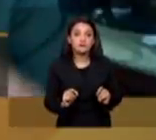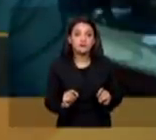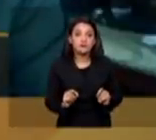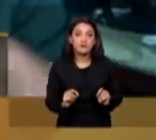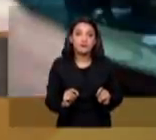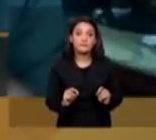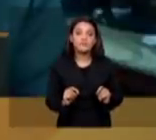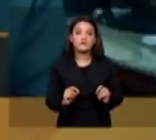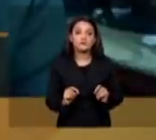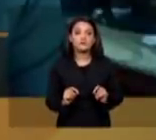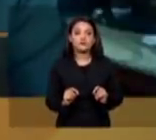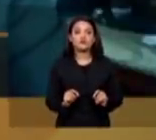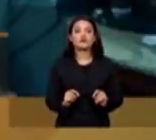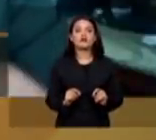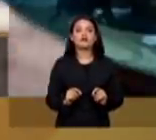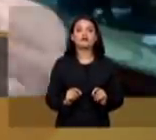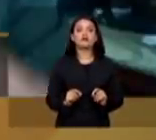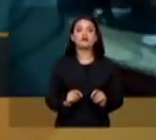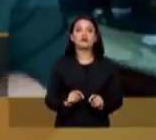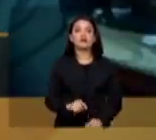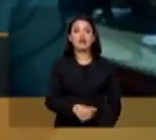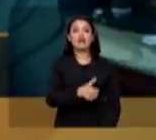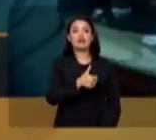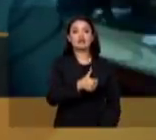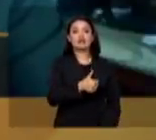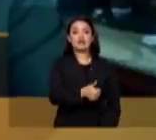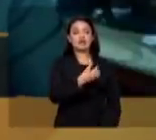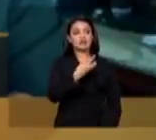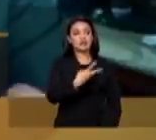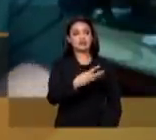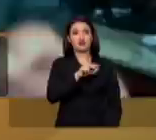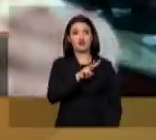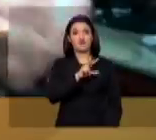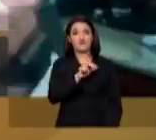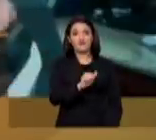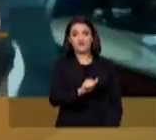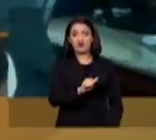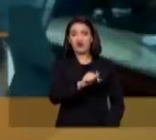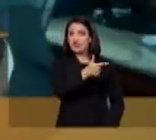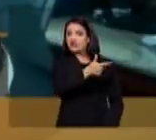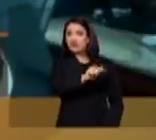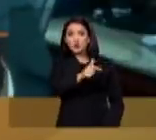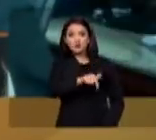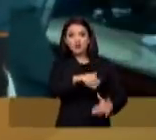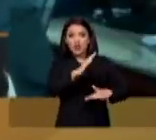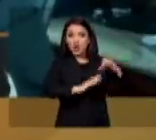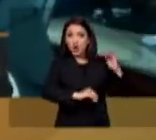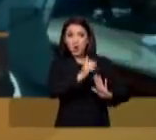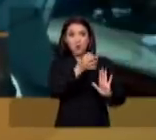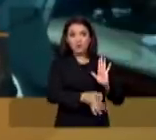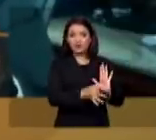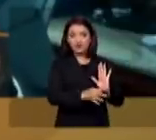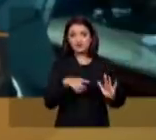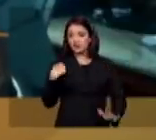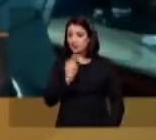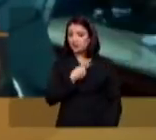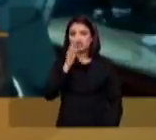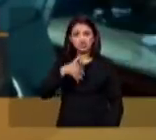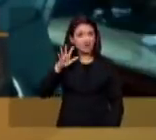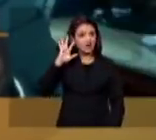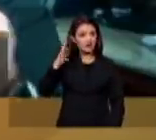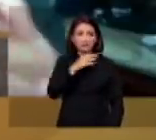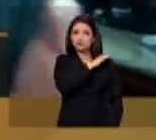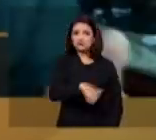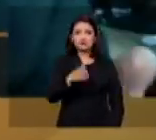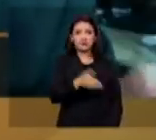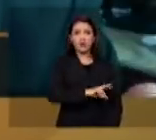seria incompetente, é incompetente o juiz de Curitiba. Ora, se nós assentamos essa